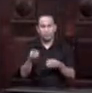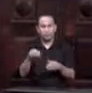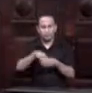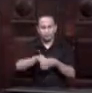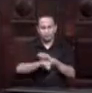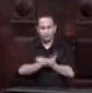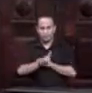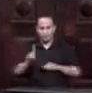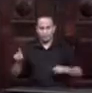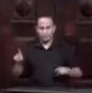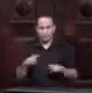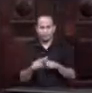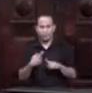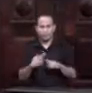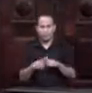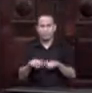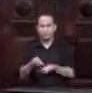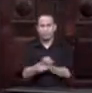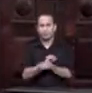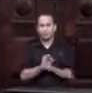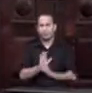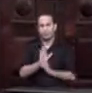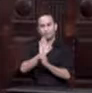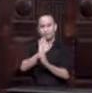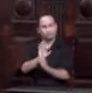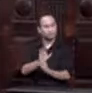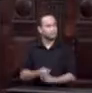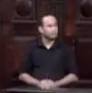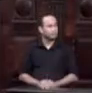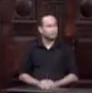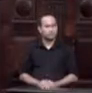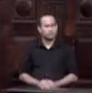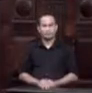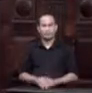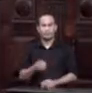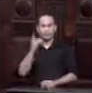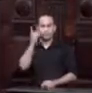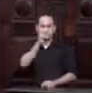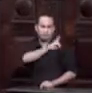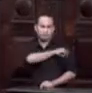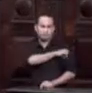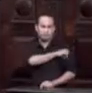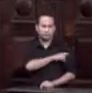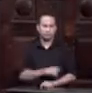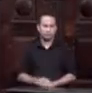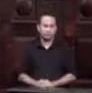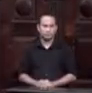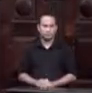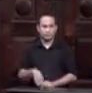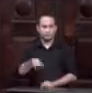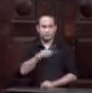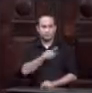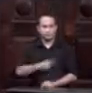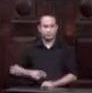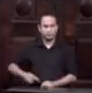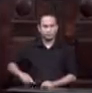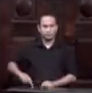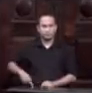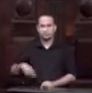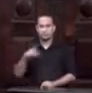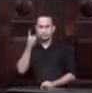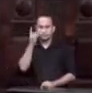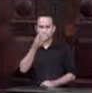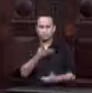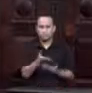que realmente esse projeto representa. Deputada enfermeira Rejane. Senhor presidente, demais